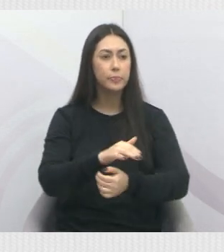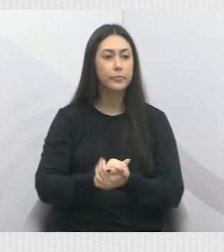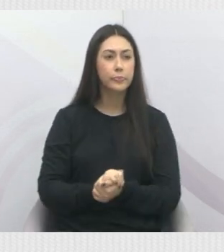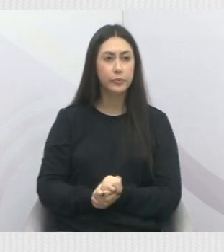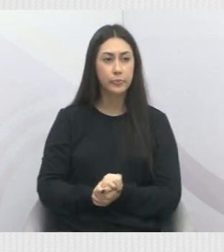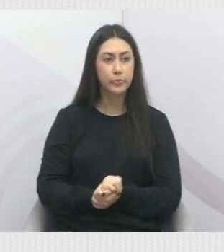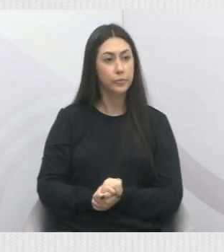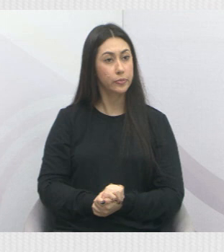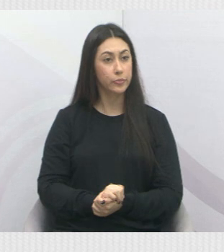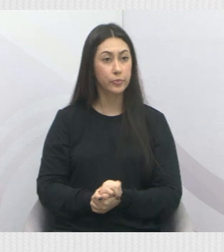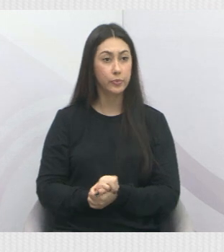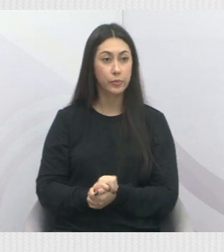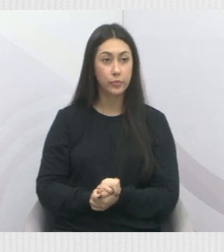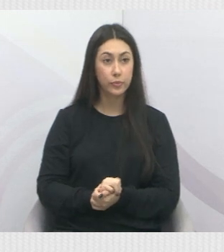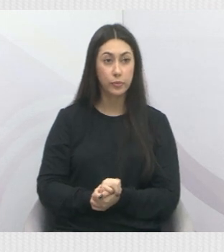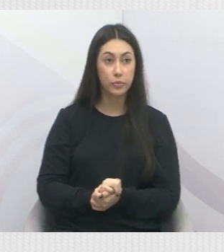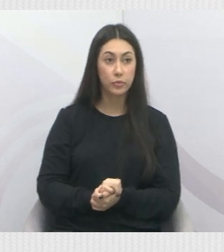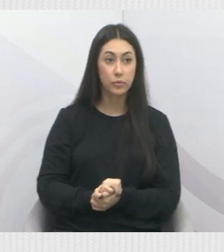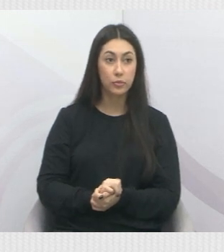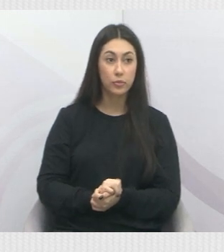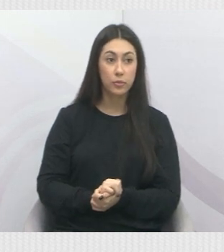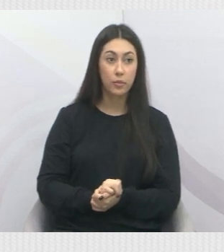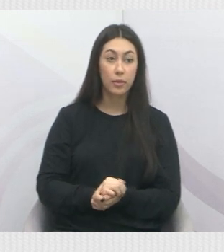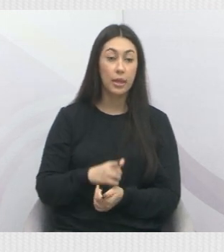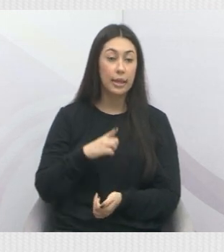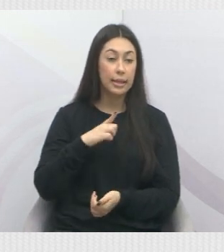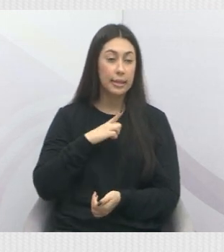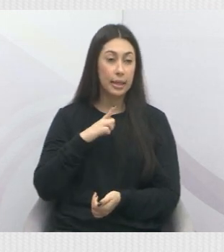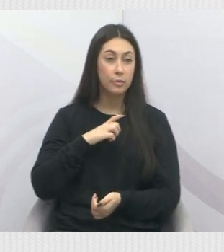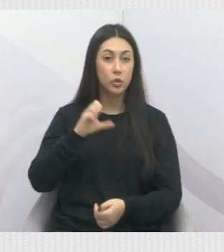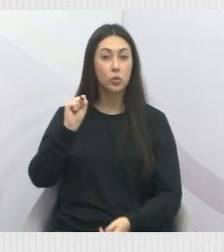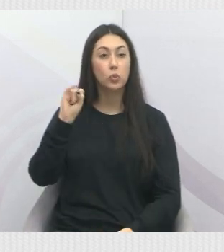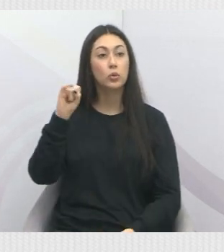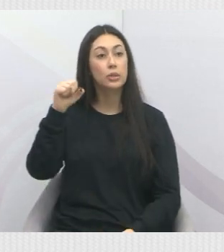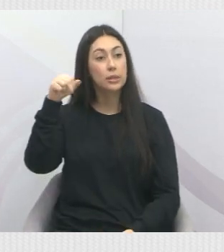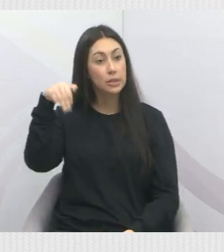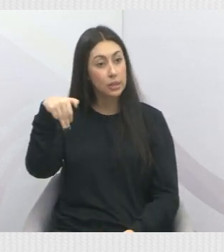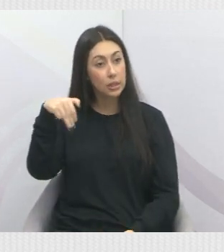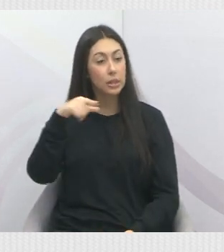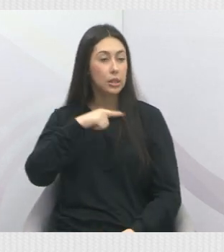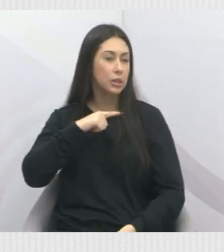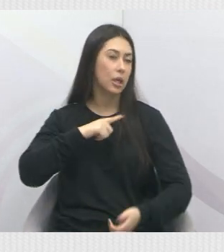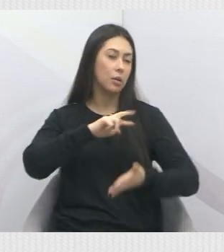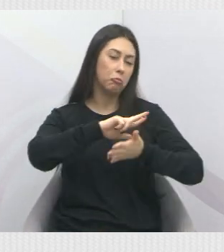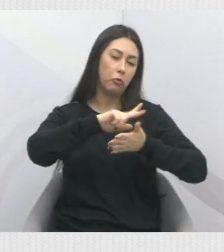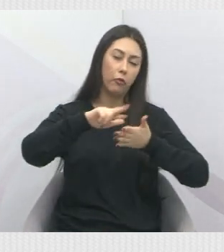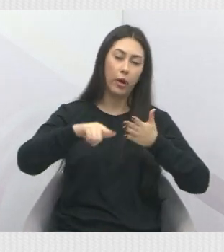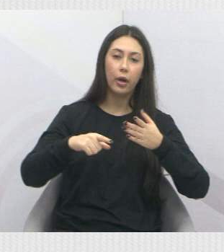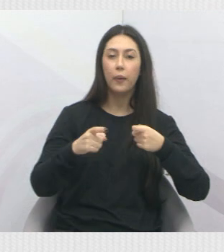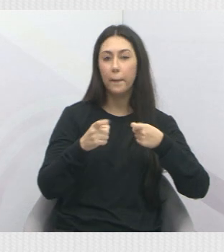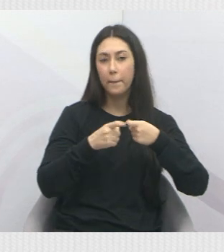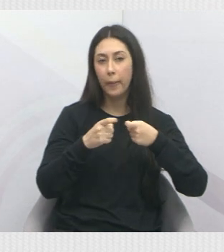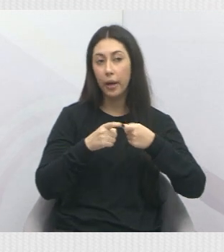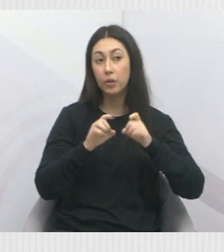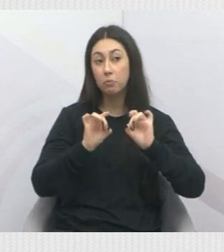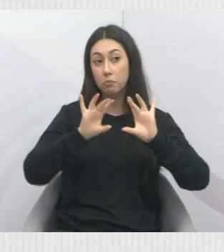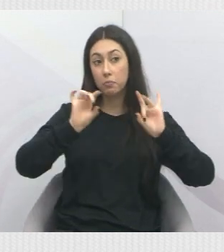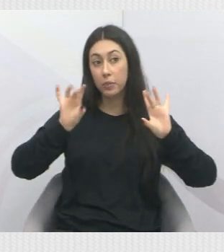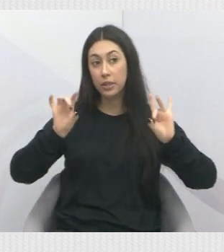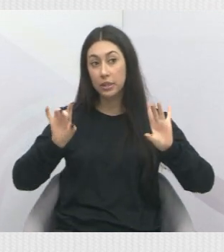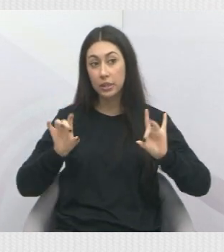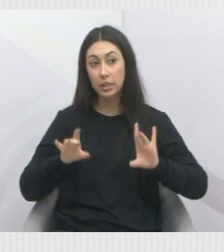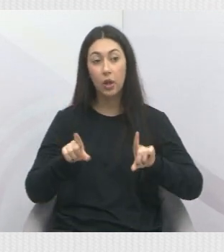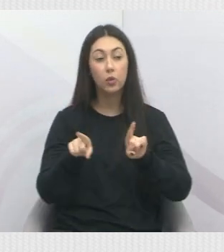Na atenção especializada, temos o Serviço Integrado de Medicina, que conta com as especialidades médicas, o Ambulatório de